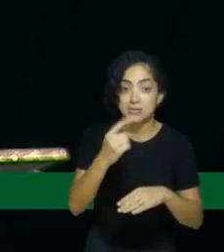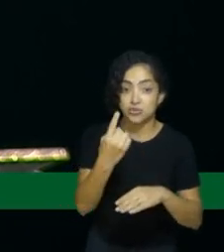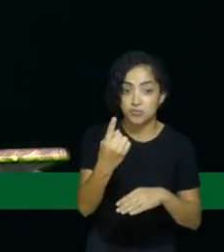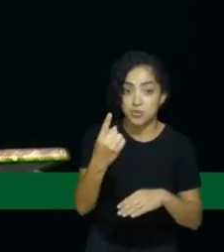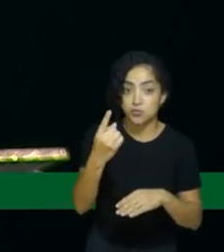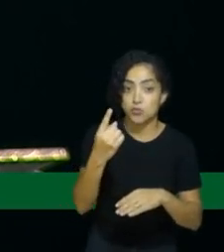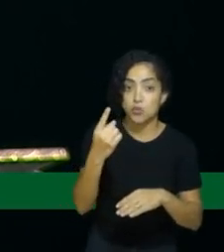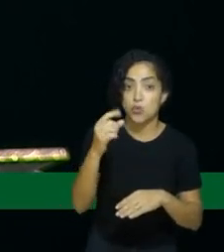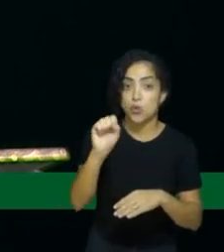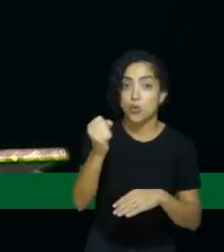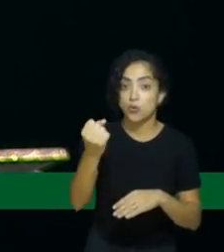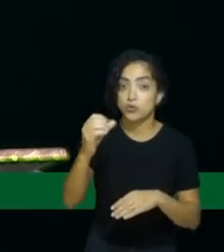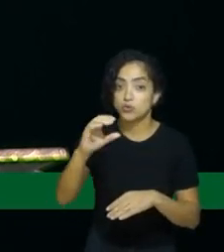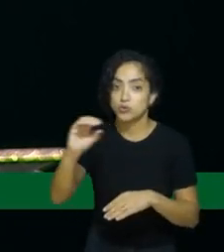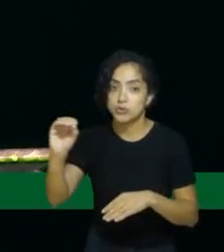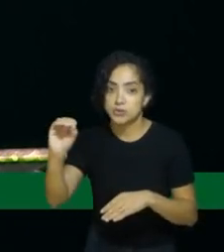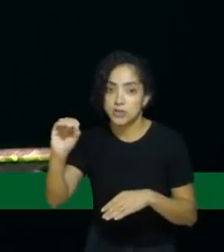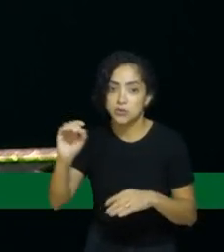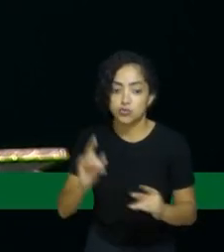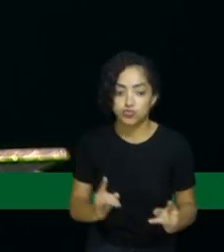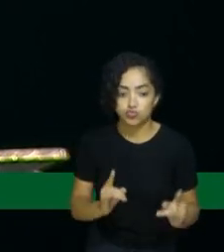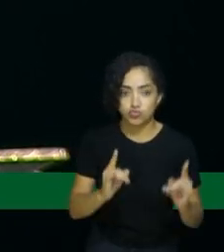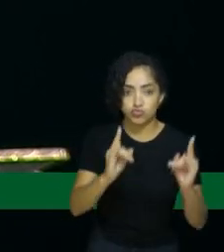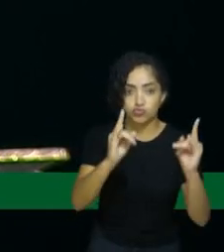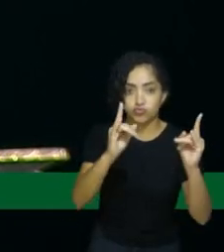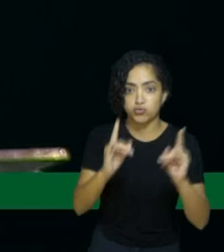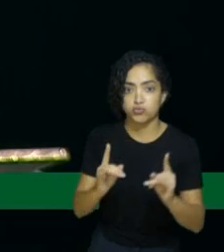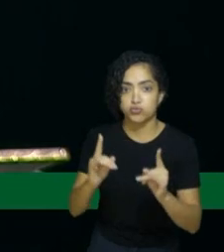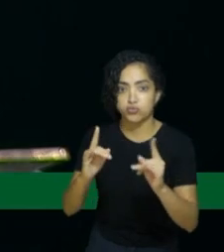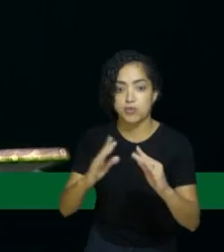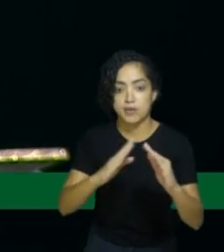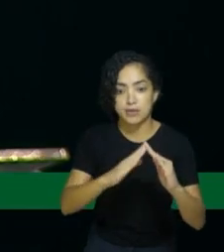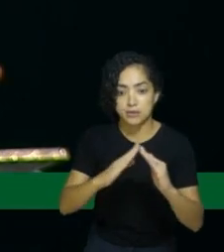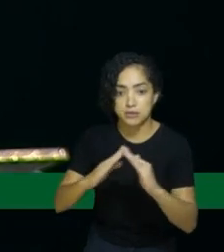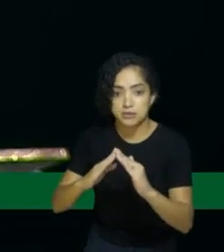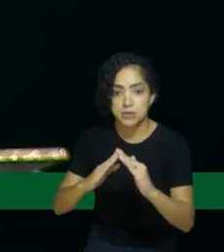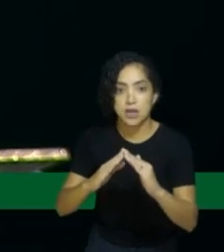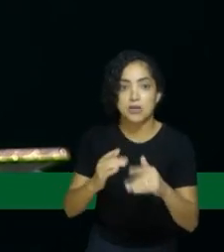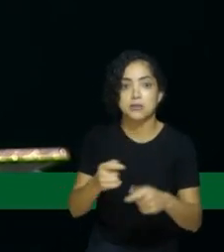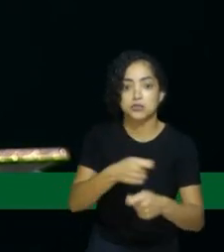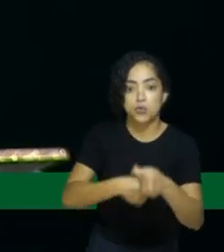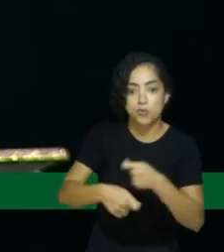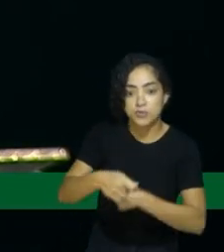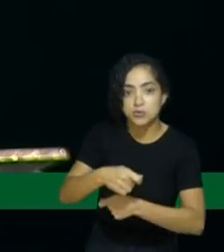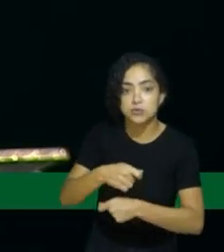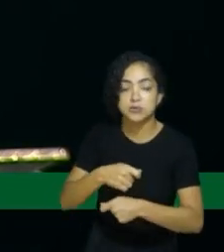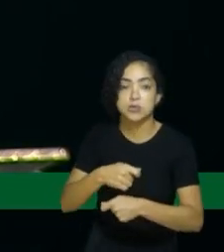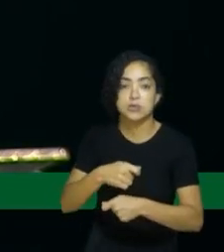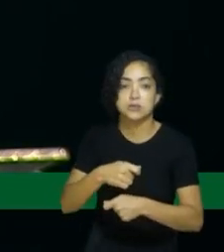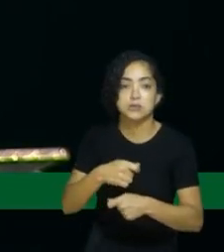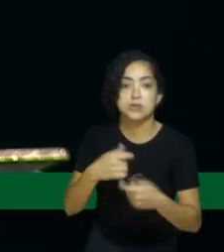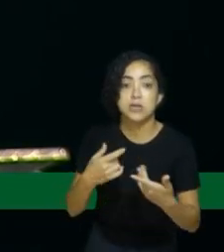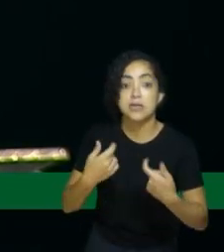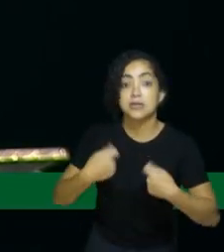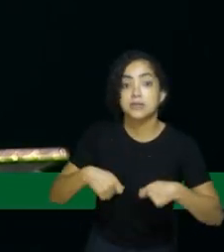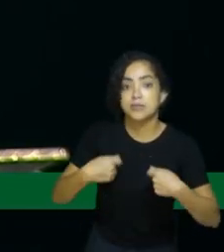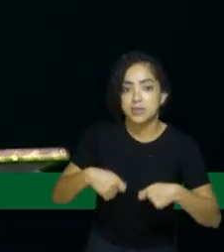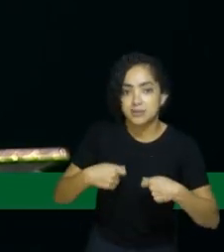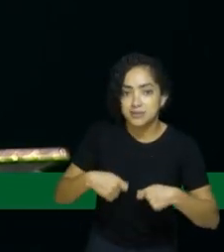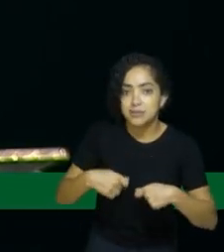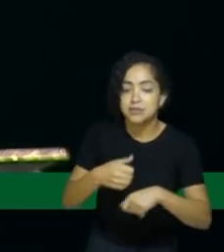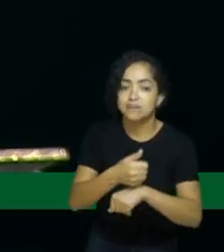condomínios na nossa região sejam eles residenciais comerciais verticais ou horizontais que precisam de